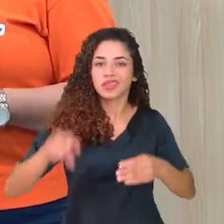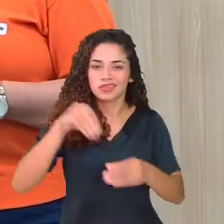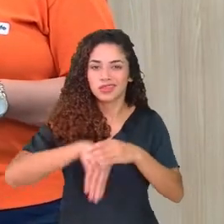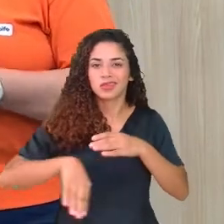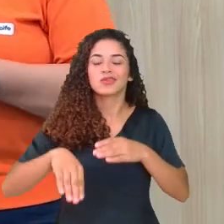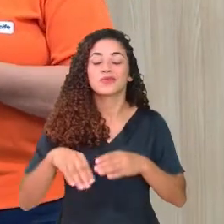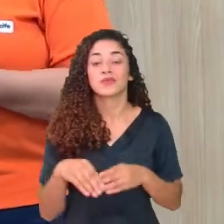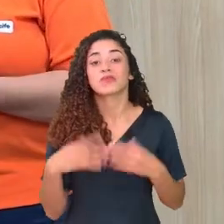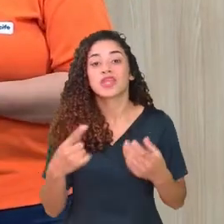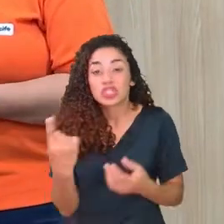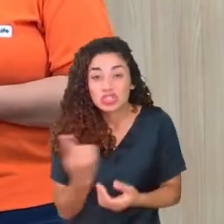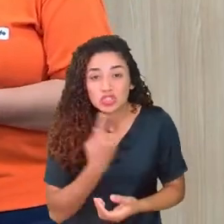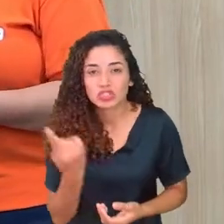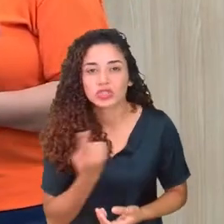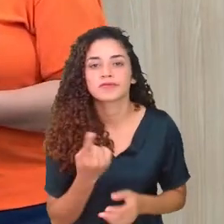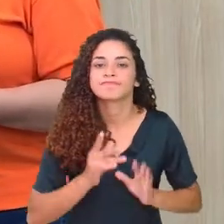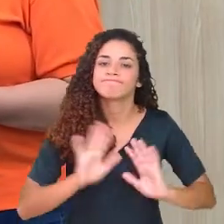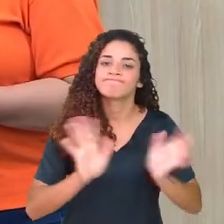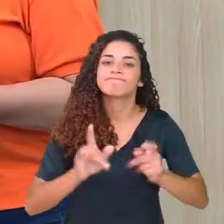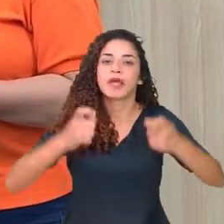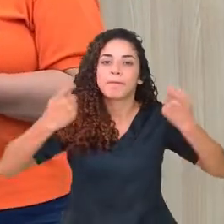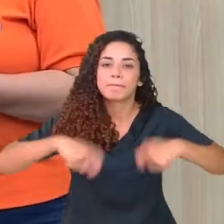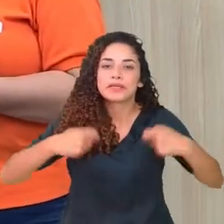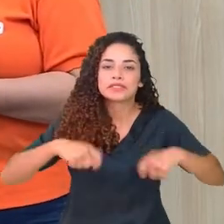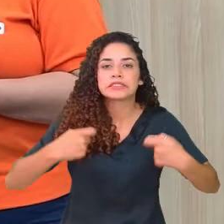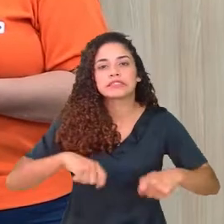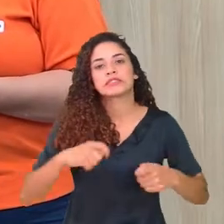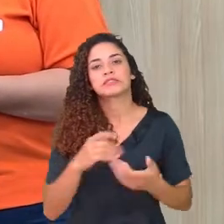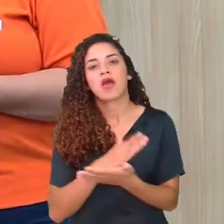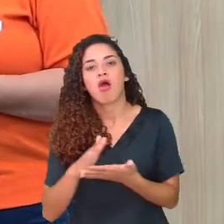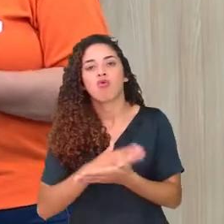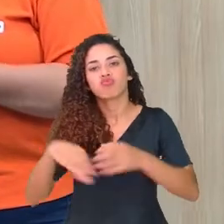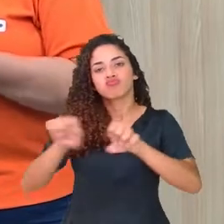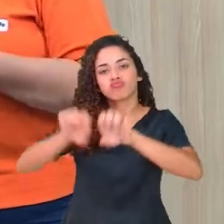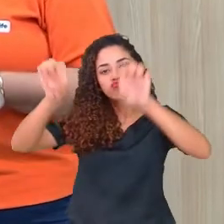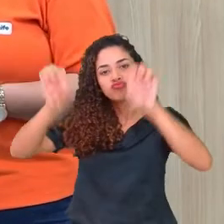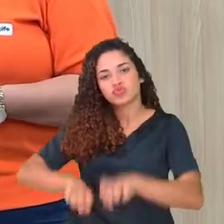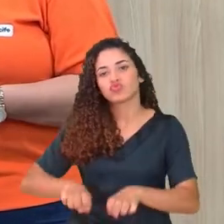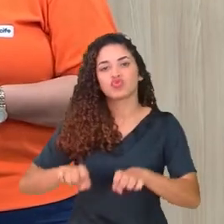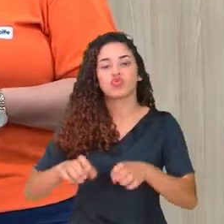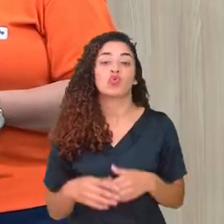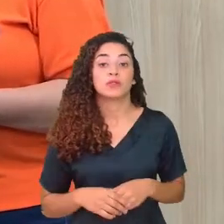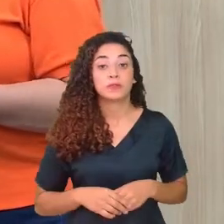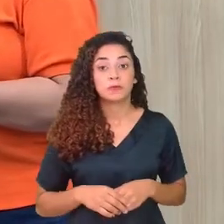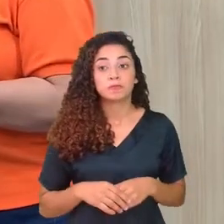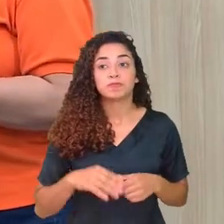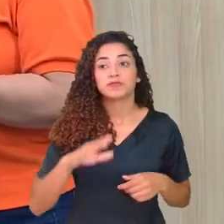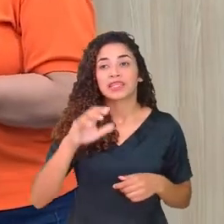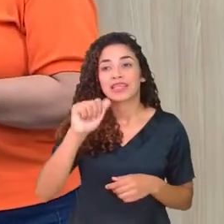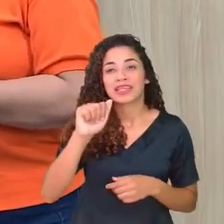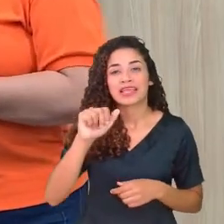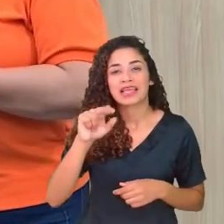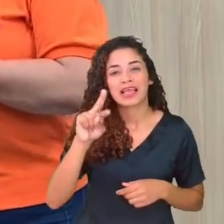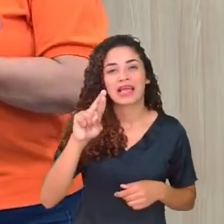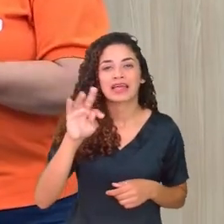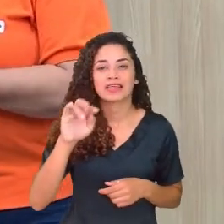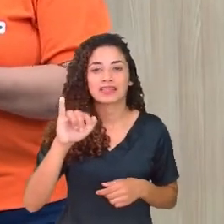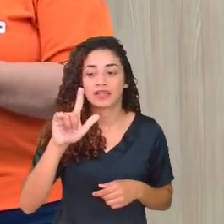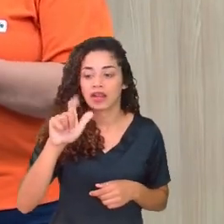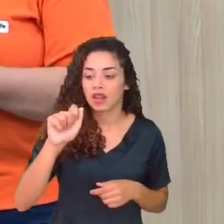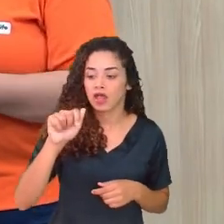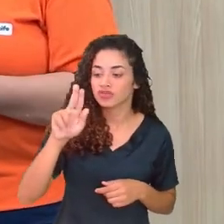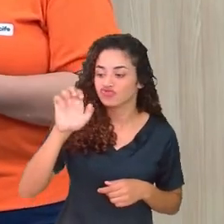articular sozinho, ele vai precisar aí de algumas estruturas, que são as estruturas cartilaginosas, que vão ajudar aí